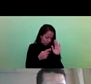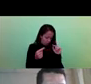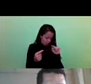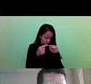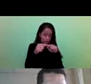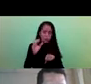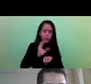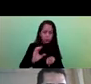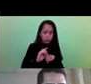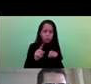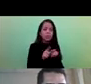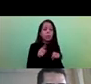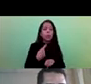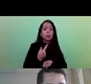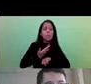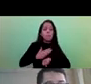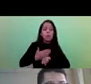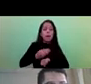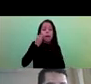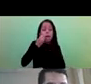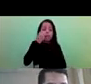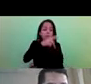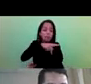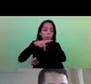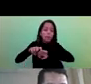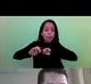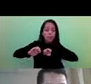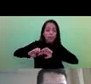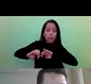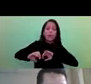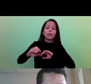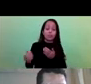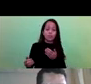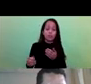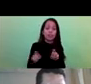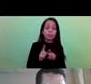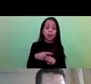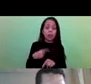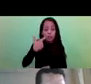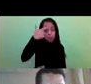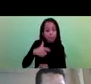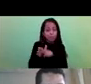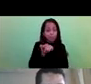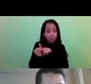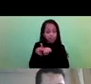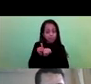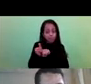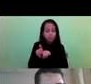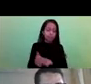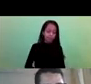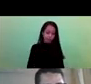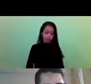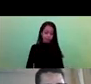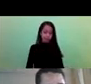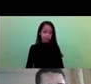nossas práticas pedagógicas e nas nossas pesquisas? E nas nossas pesquisas